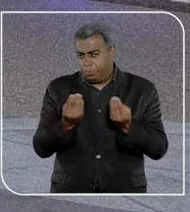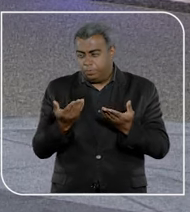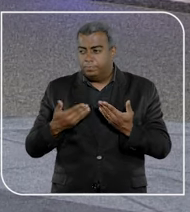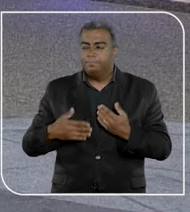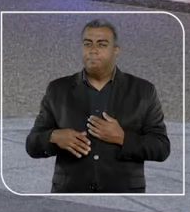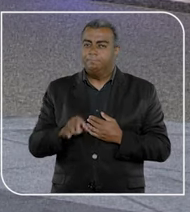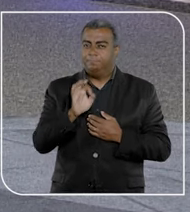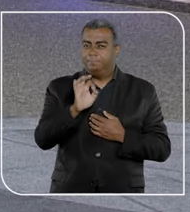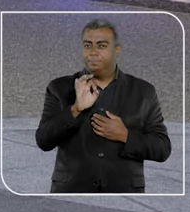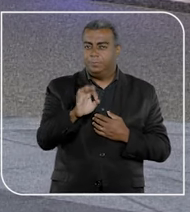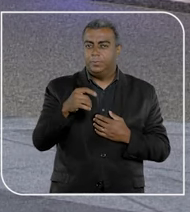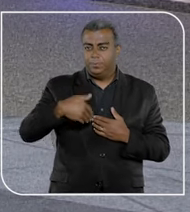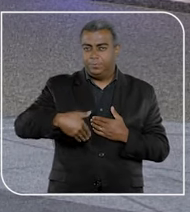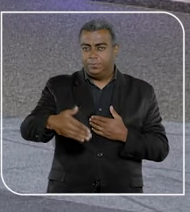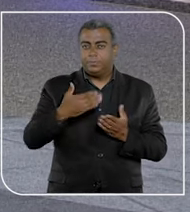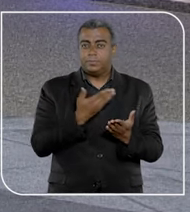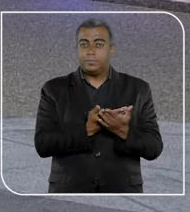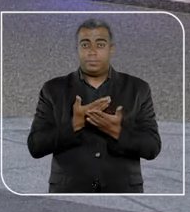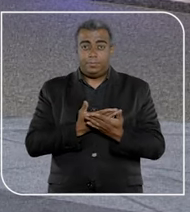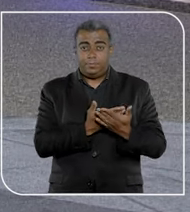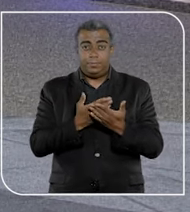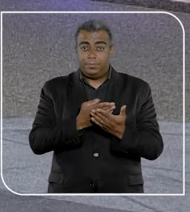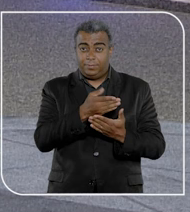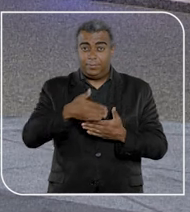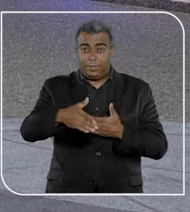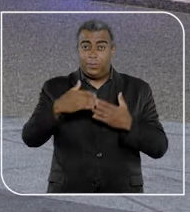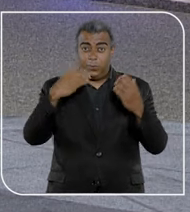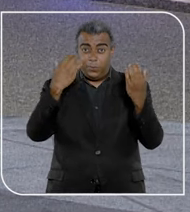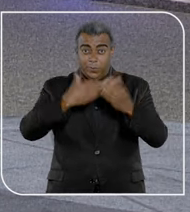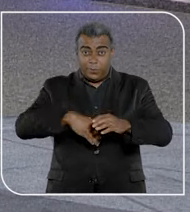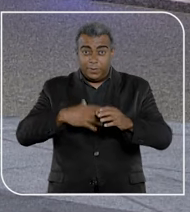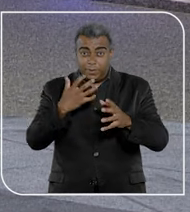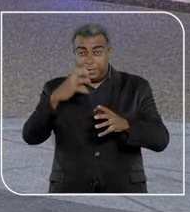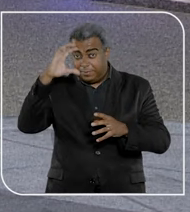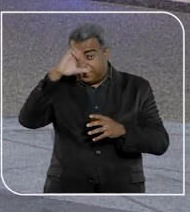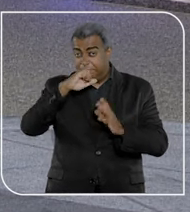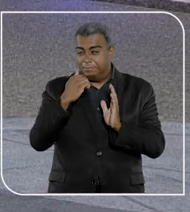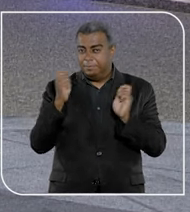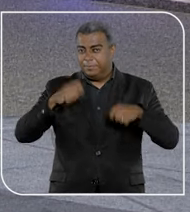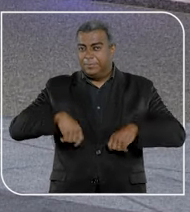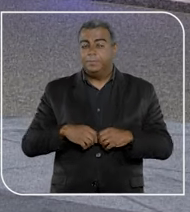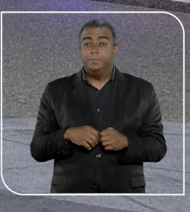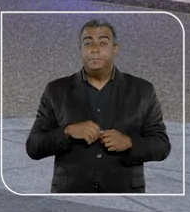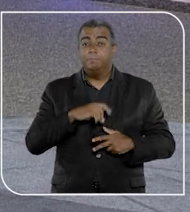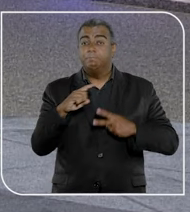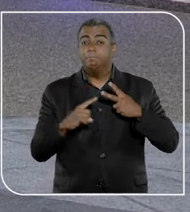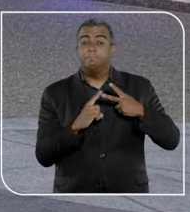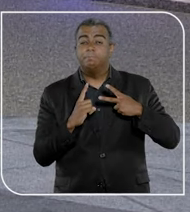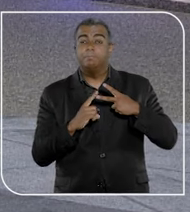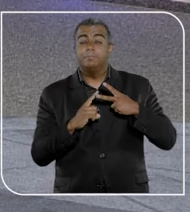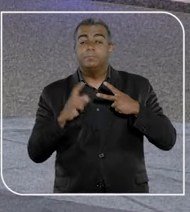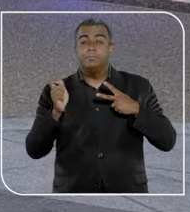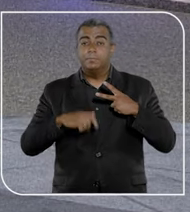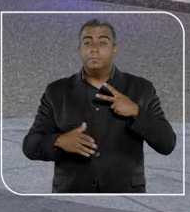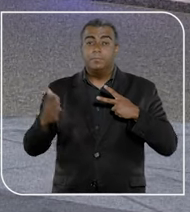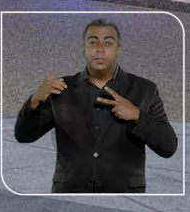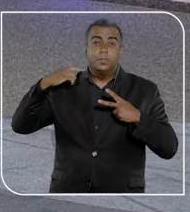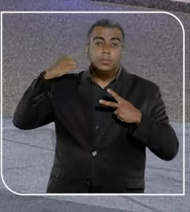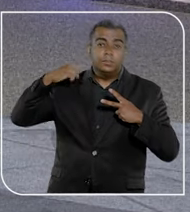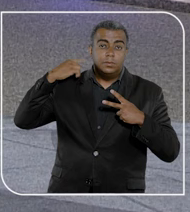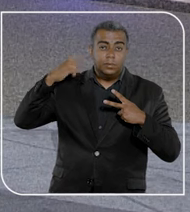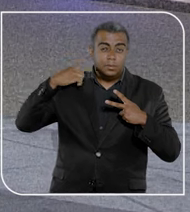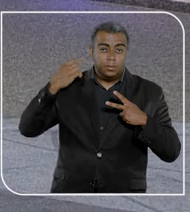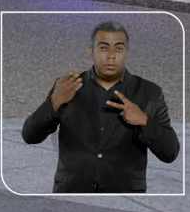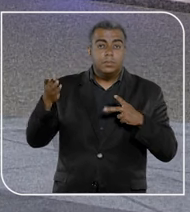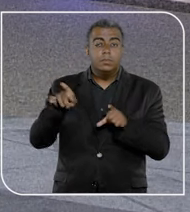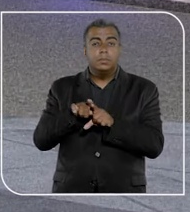Tenho certeza que a nossa aula de hoje será de grande valia aí para os concurseiros, enfim, para todo o público interessado. Também temos como convidado o